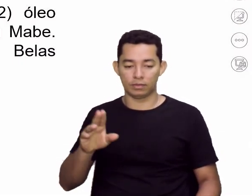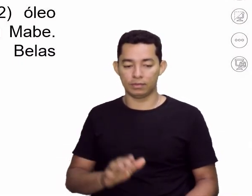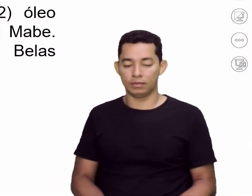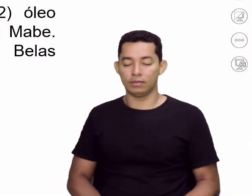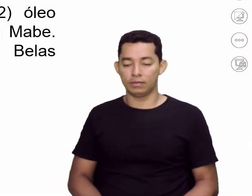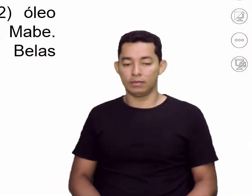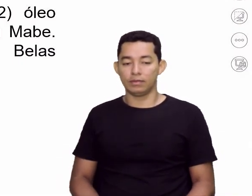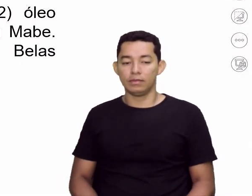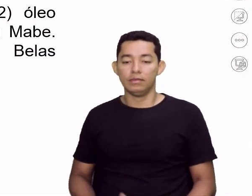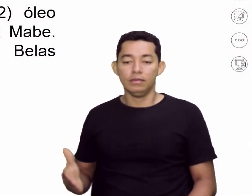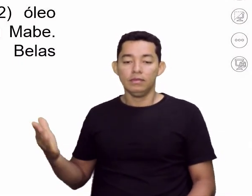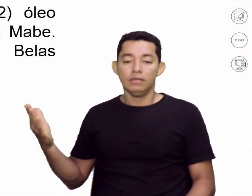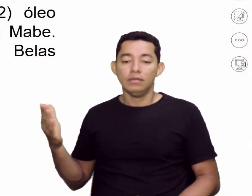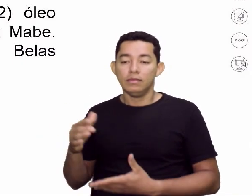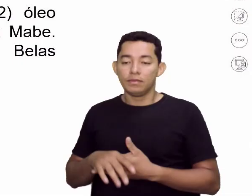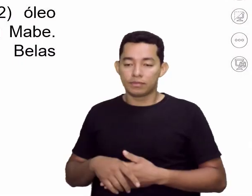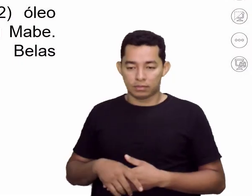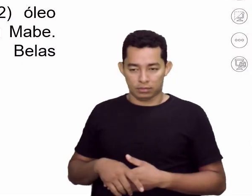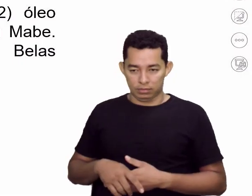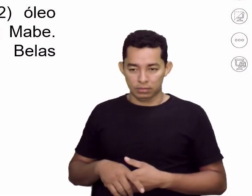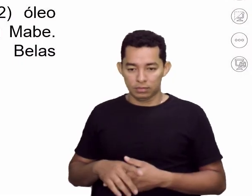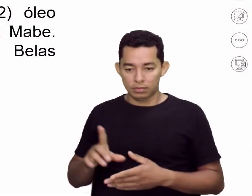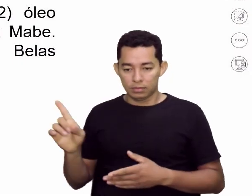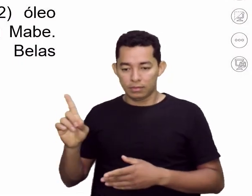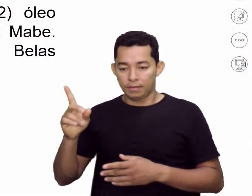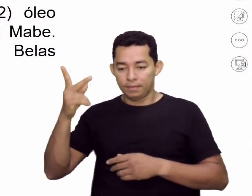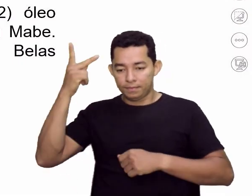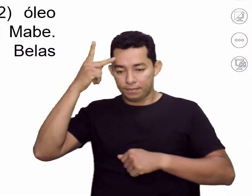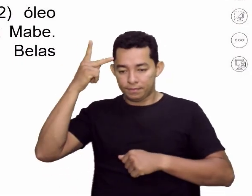sua tela aí. Está na Pinacoteca de São Paulo.